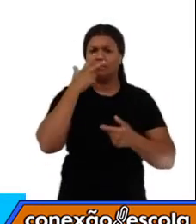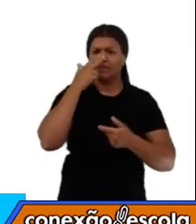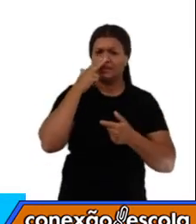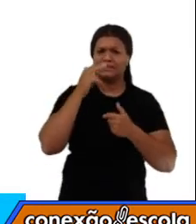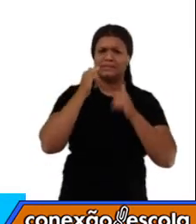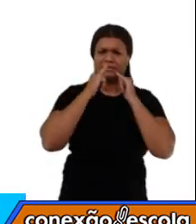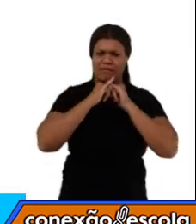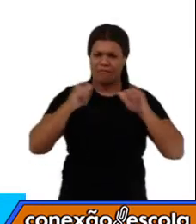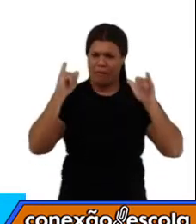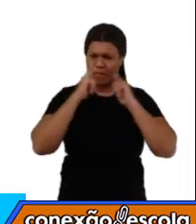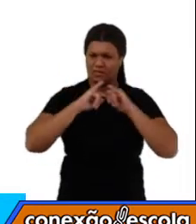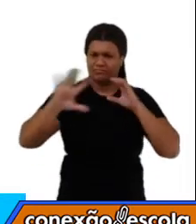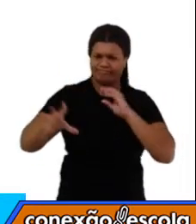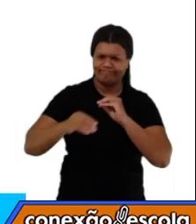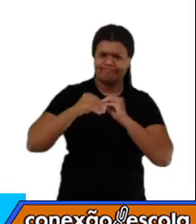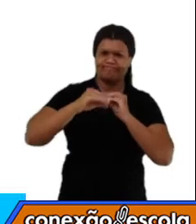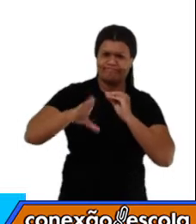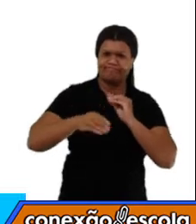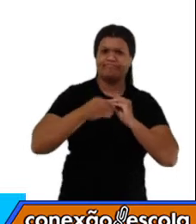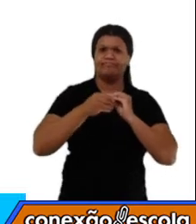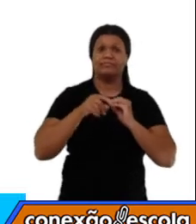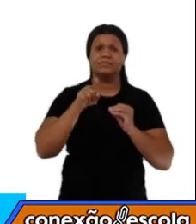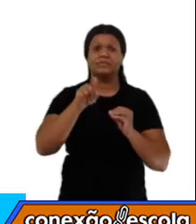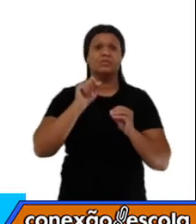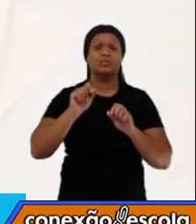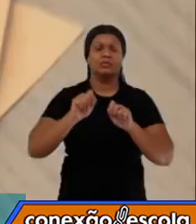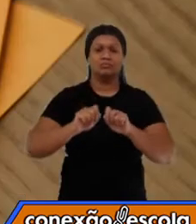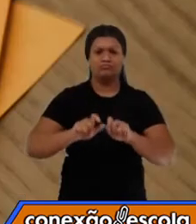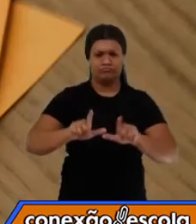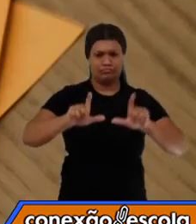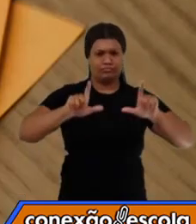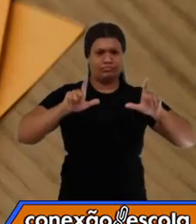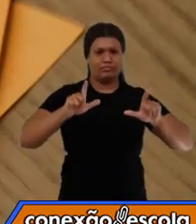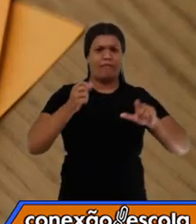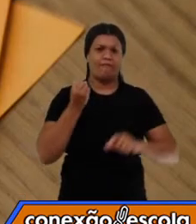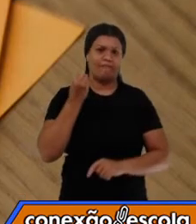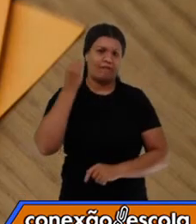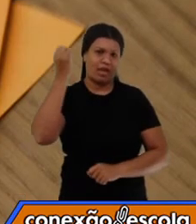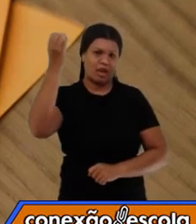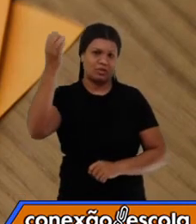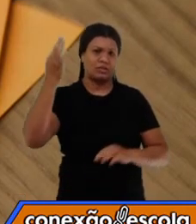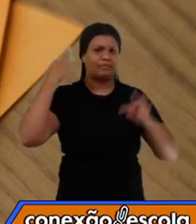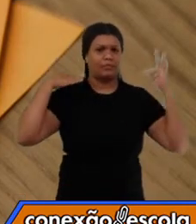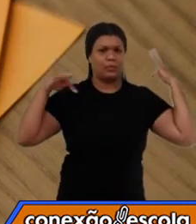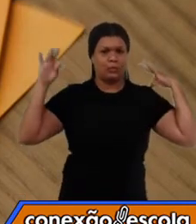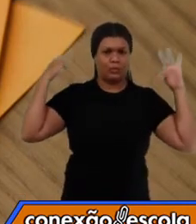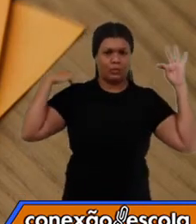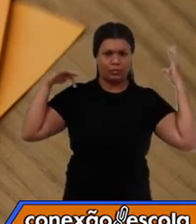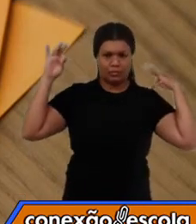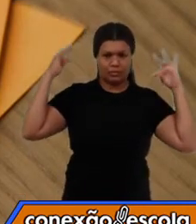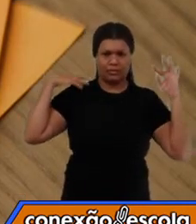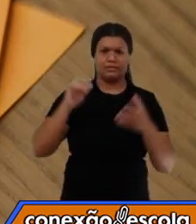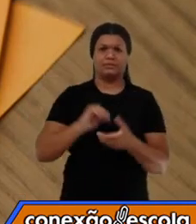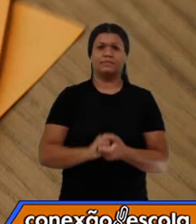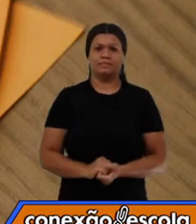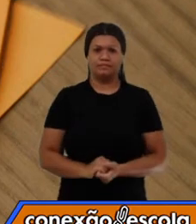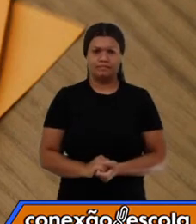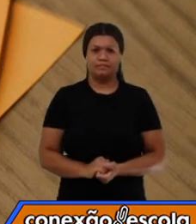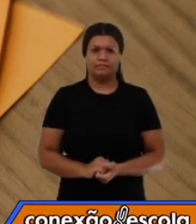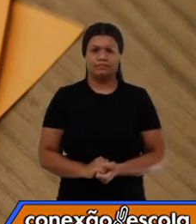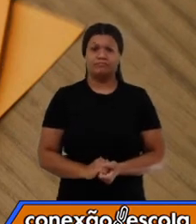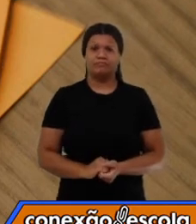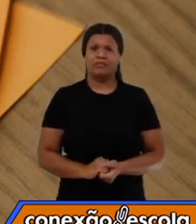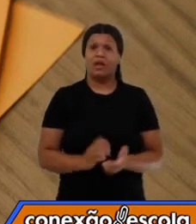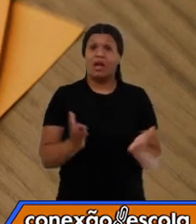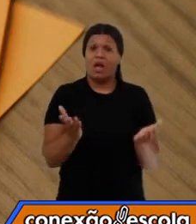informação adicional. Isso aqui é um panfleto de viagem, de turismo. Olha lá, eu tenho